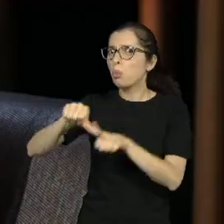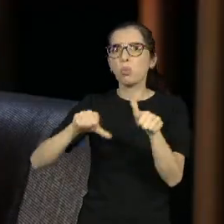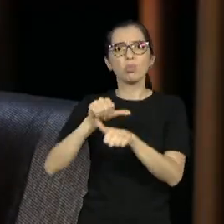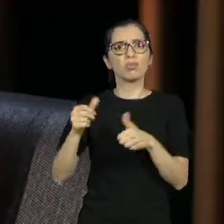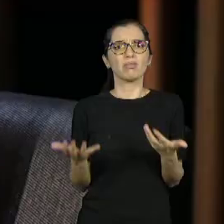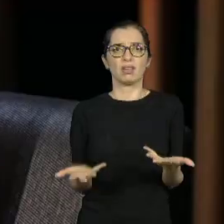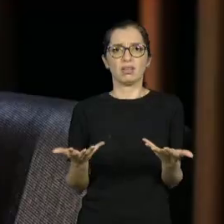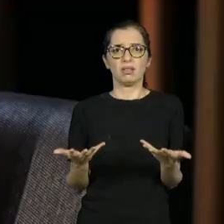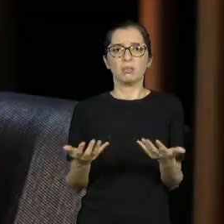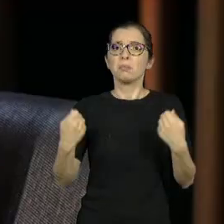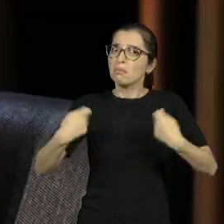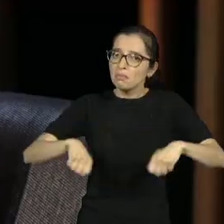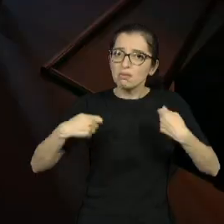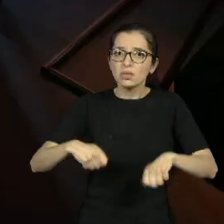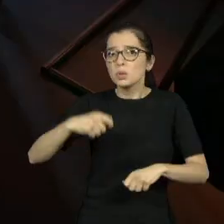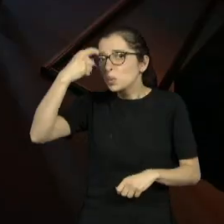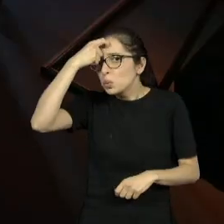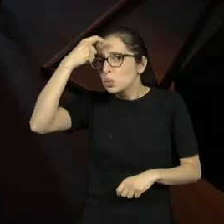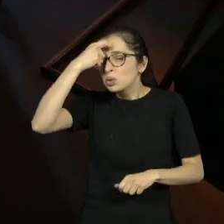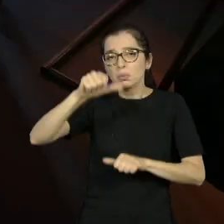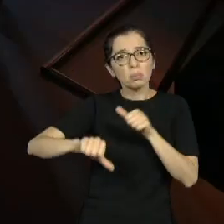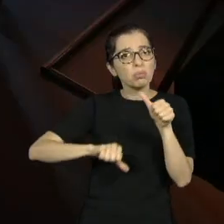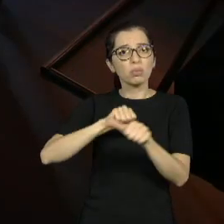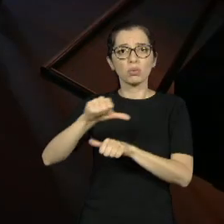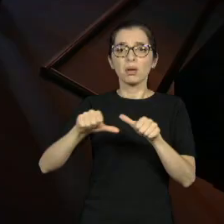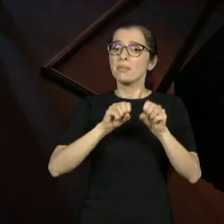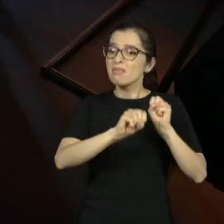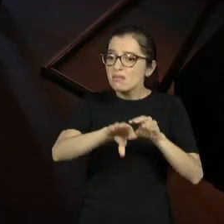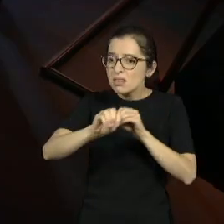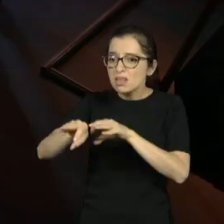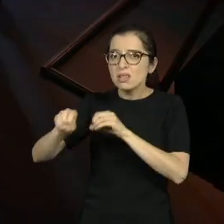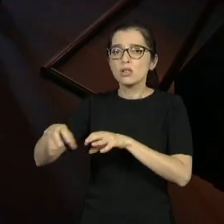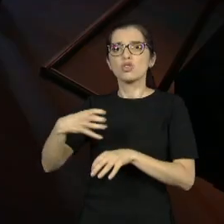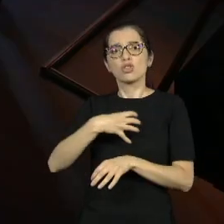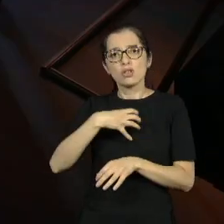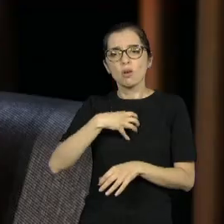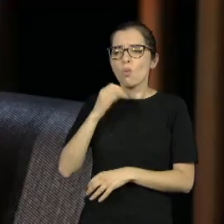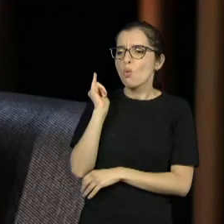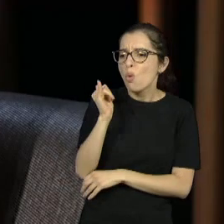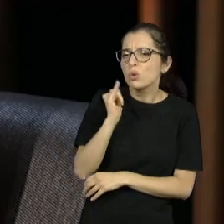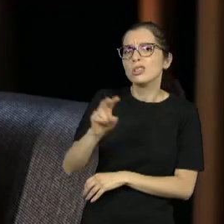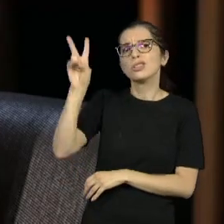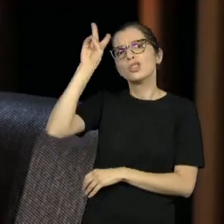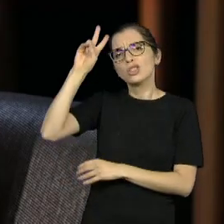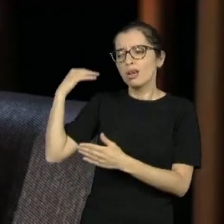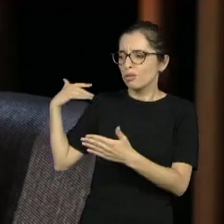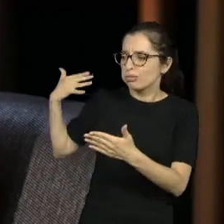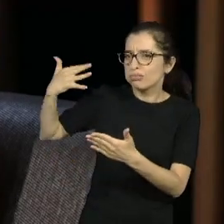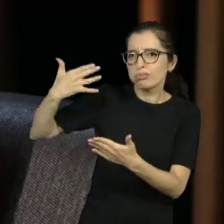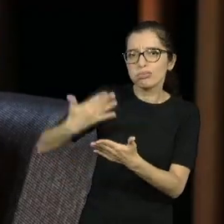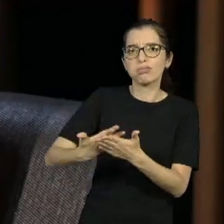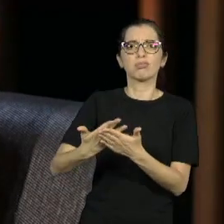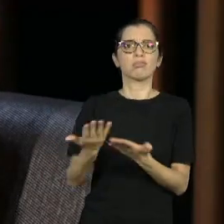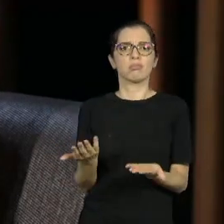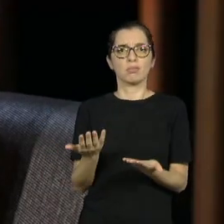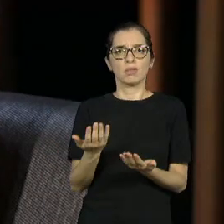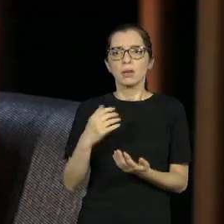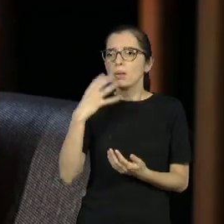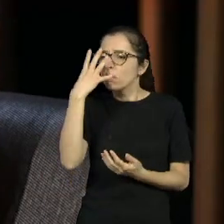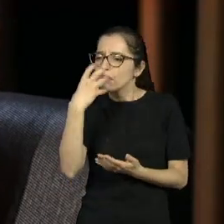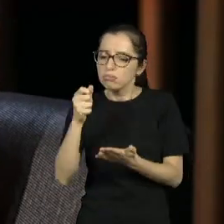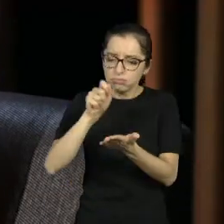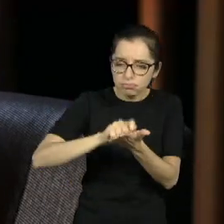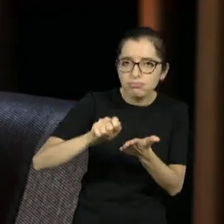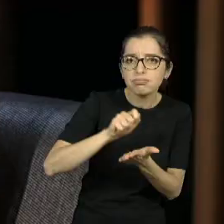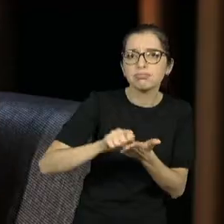afirmativa para que mudem os seus currículos para que mudem as formas de contar história para que inclui romances escritos por